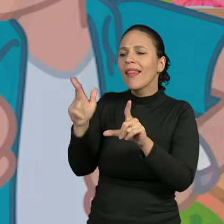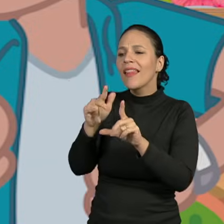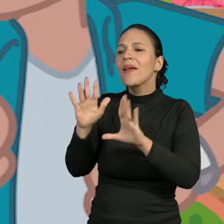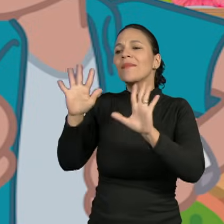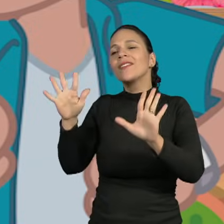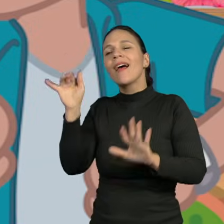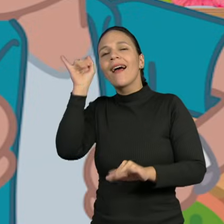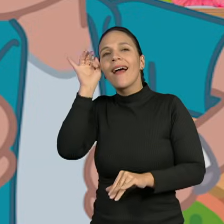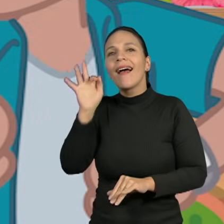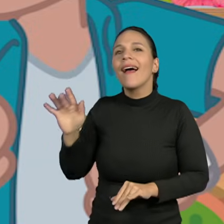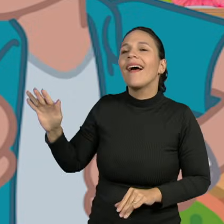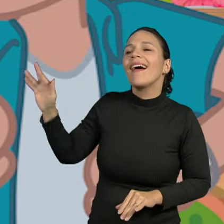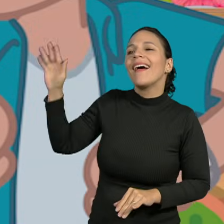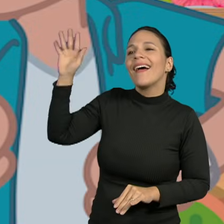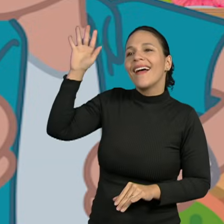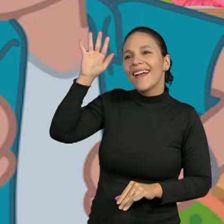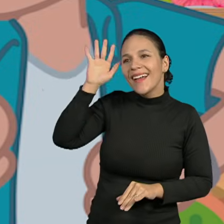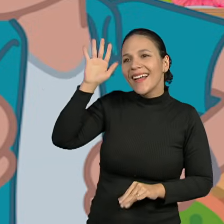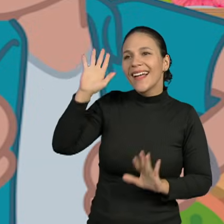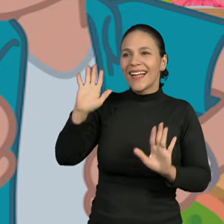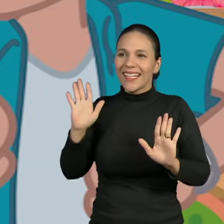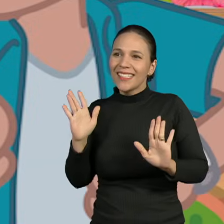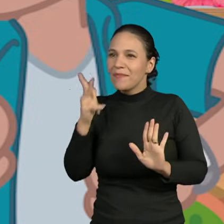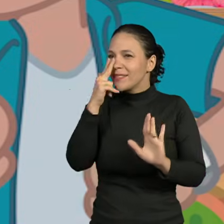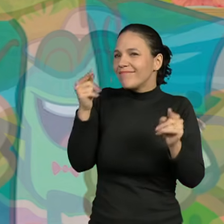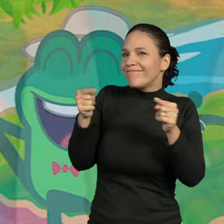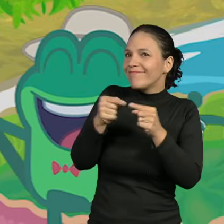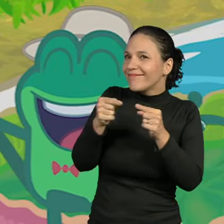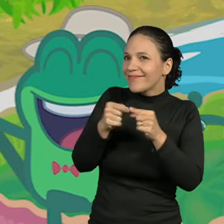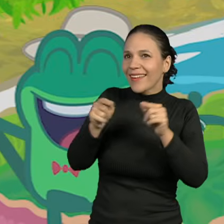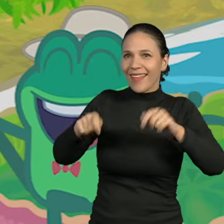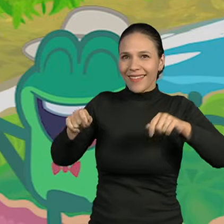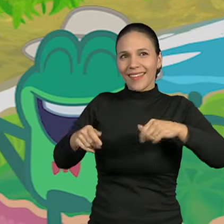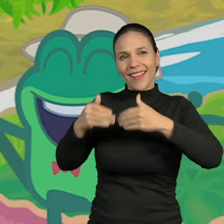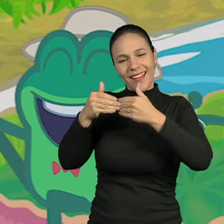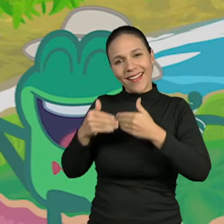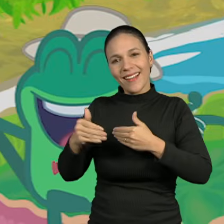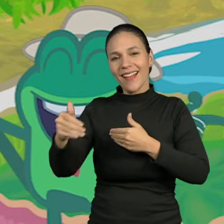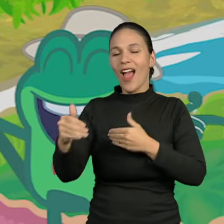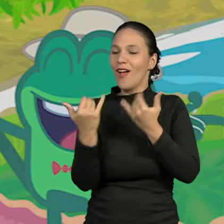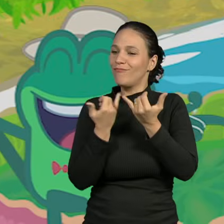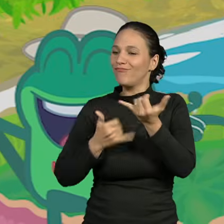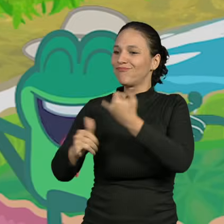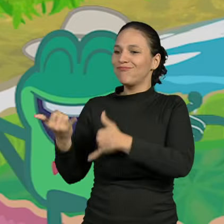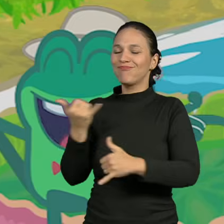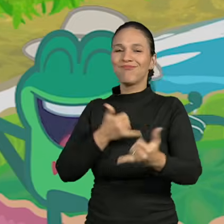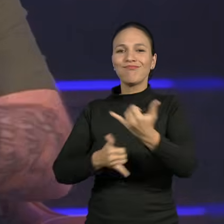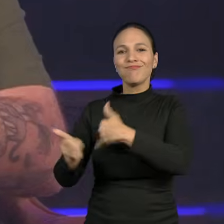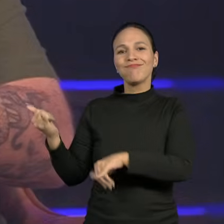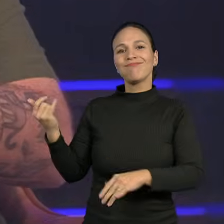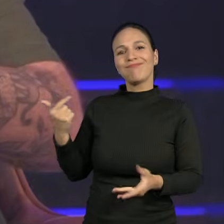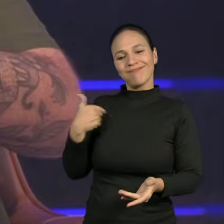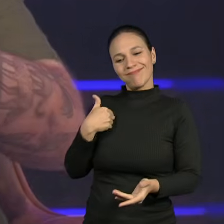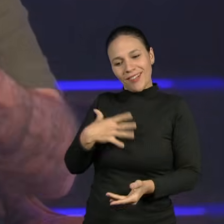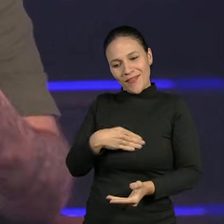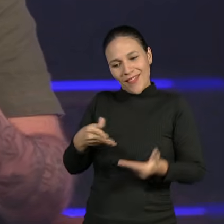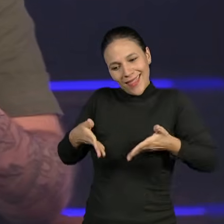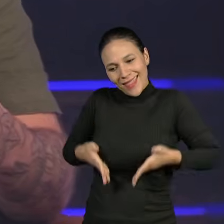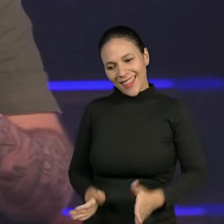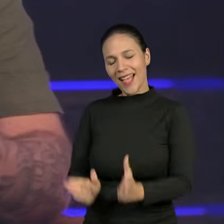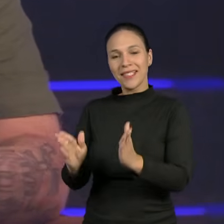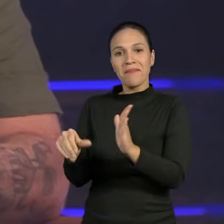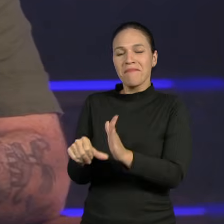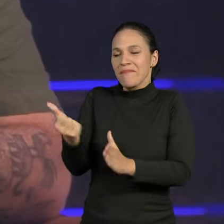ali num ambiente muito, vamos dizer assim, propício, né, recebendo essas energias de pai, de mãe, de todo marinheiro de